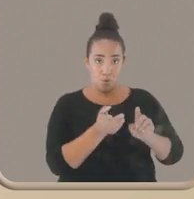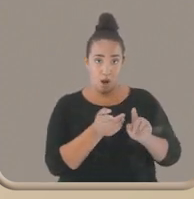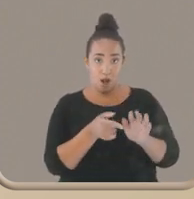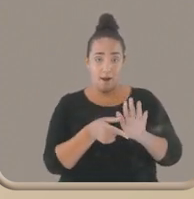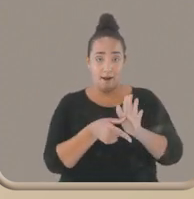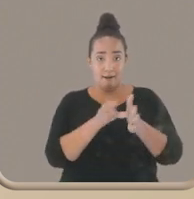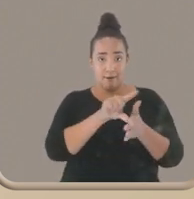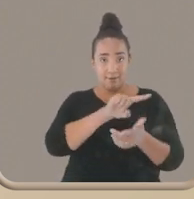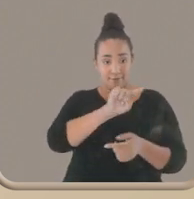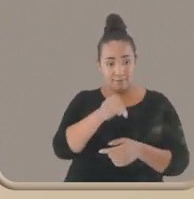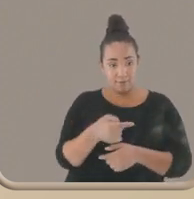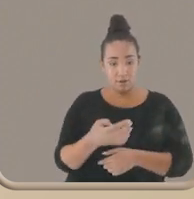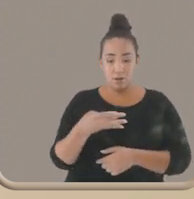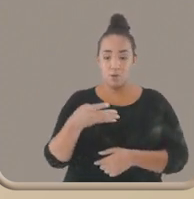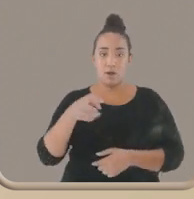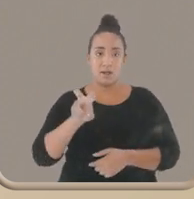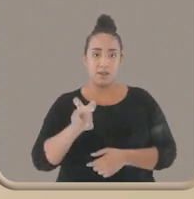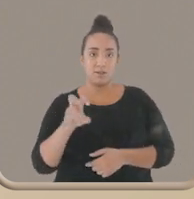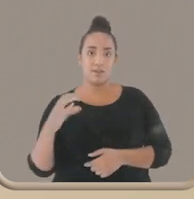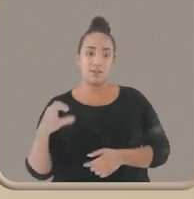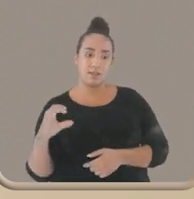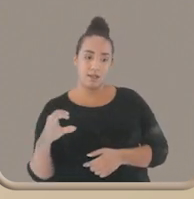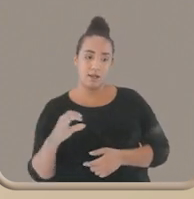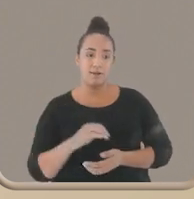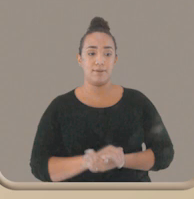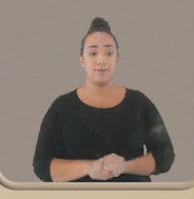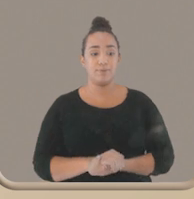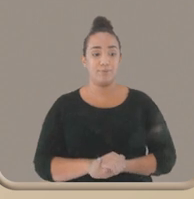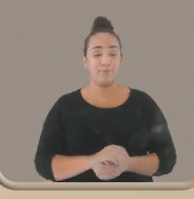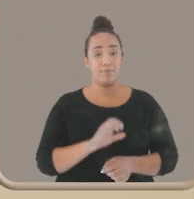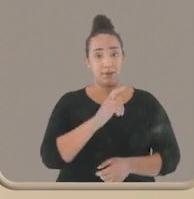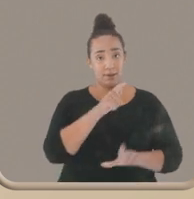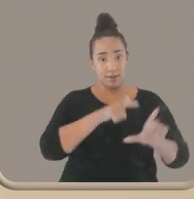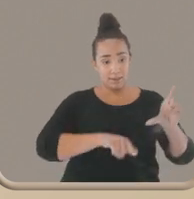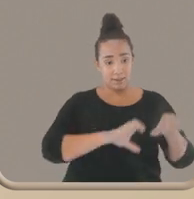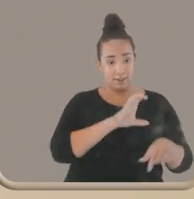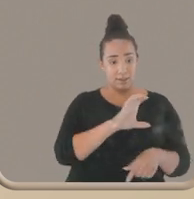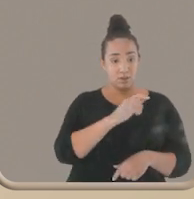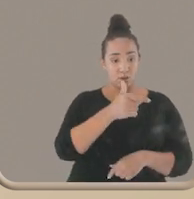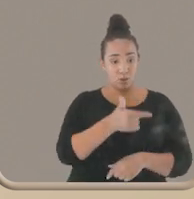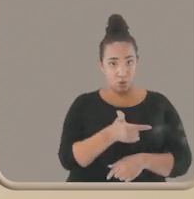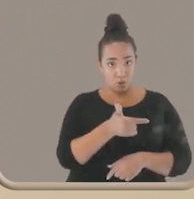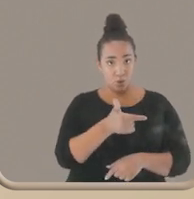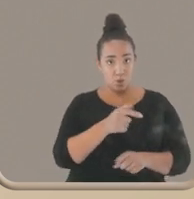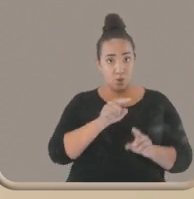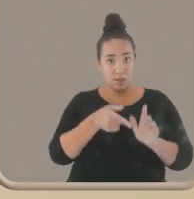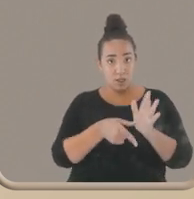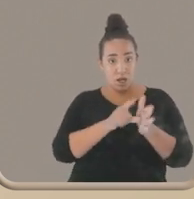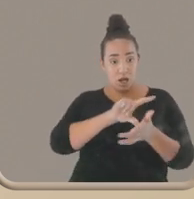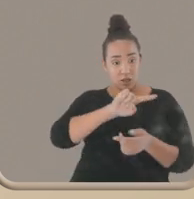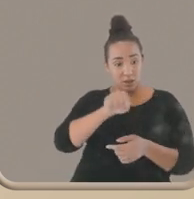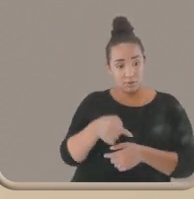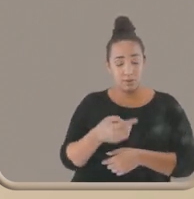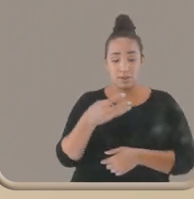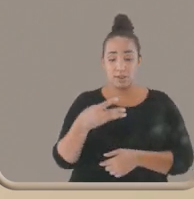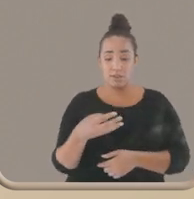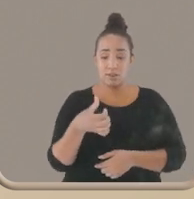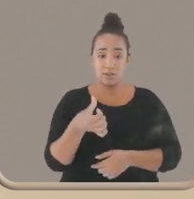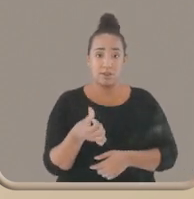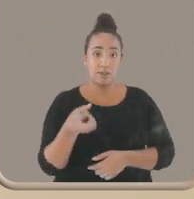1 inteiro e 45 centésimos. E na letra C temos 2 inteiros